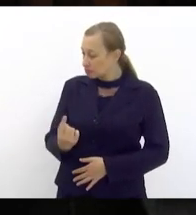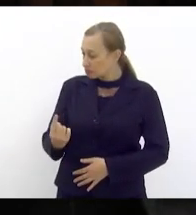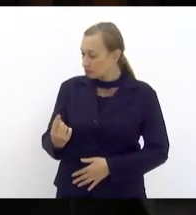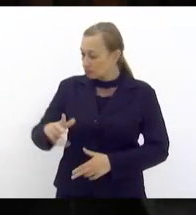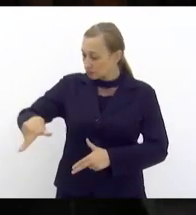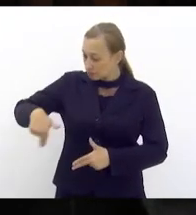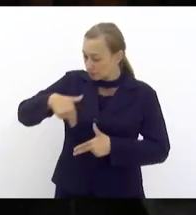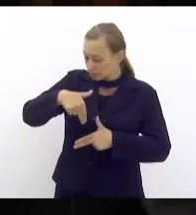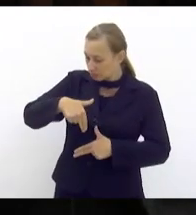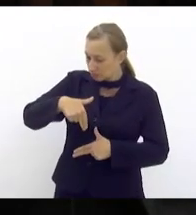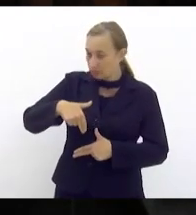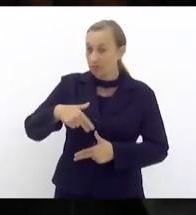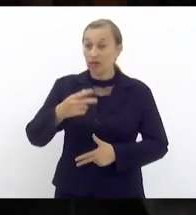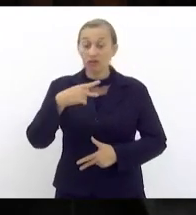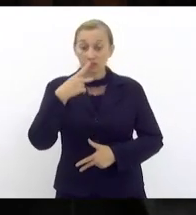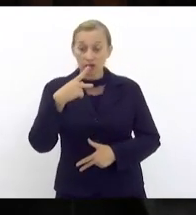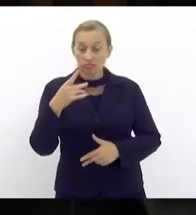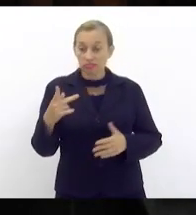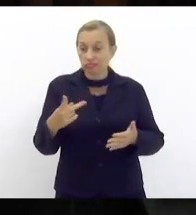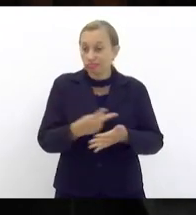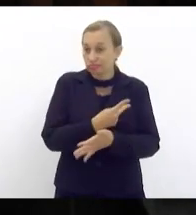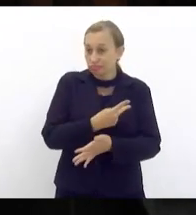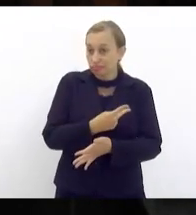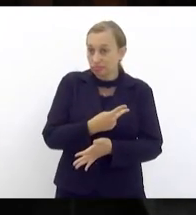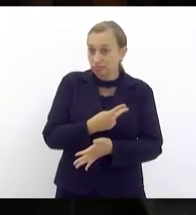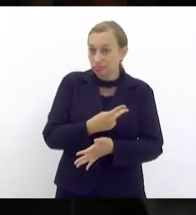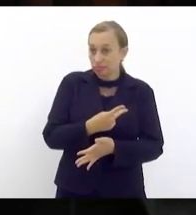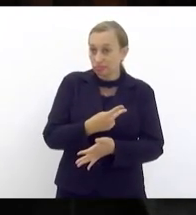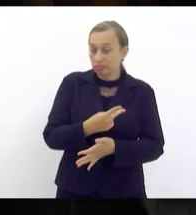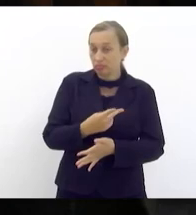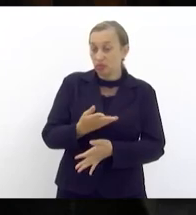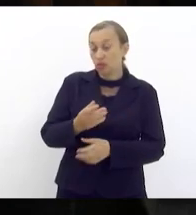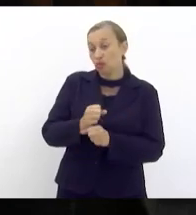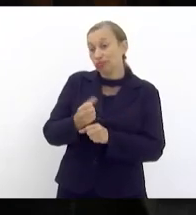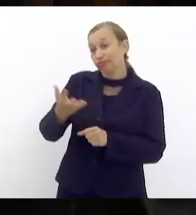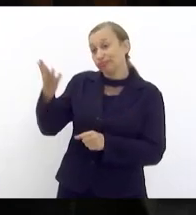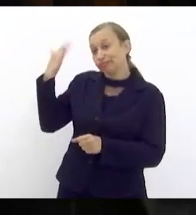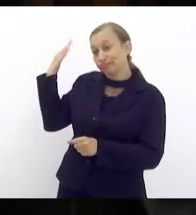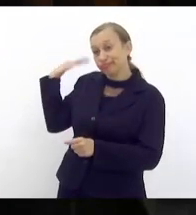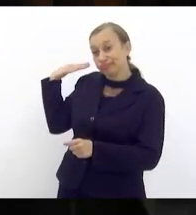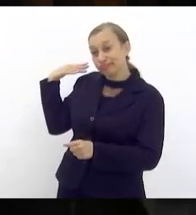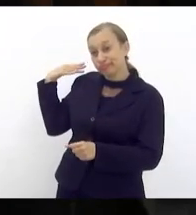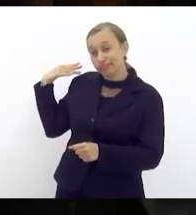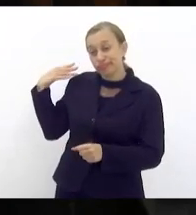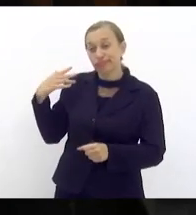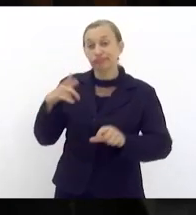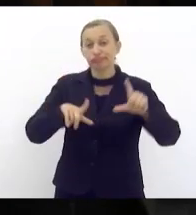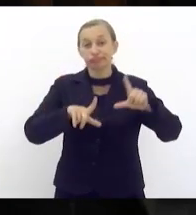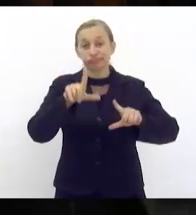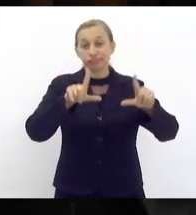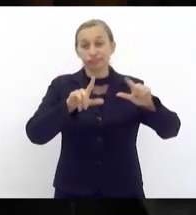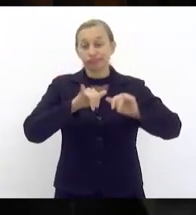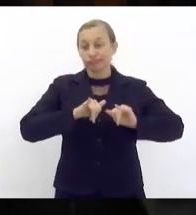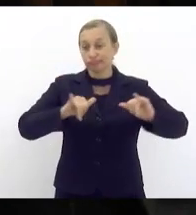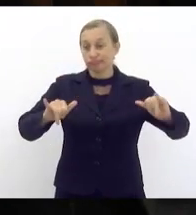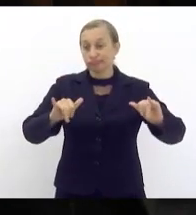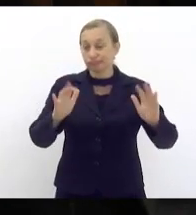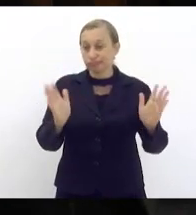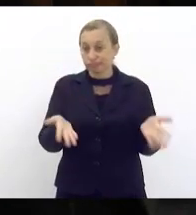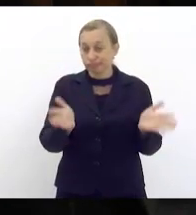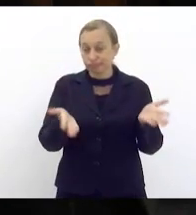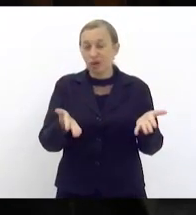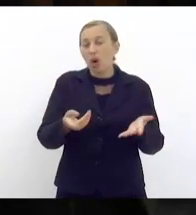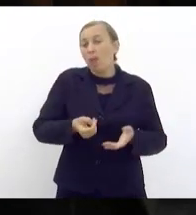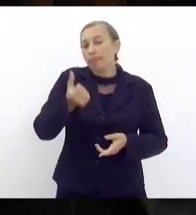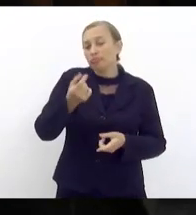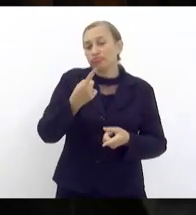para falar de um incidente que aconteceu no ano passado que veio à tona recentemente matérias na imprensa Mas tem sido pouco